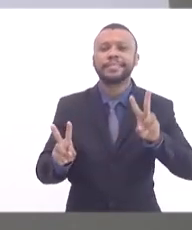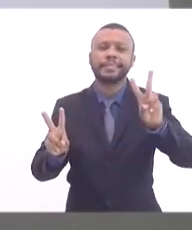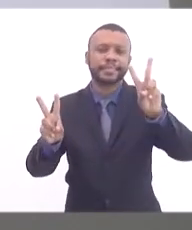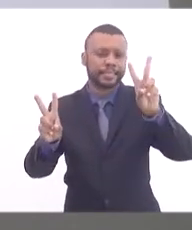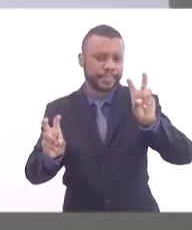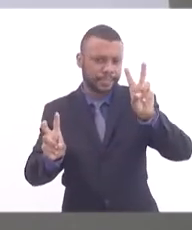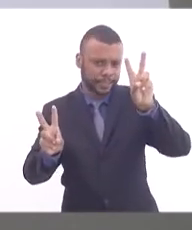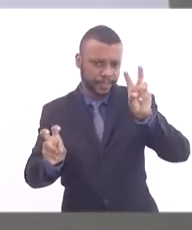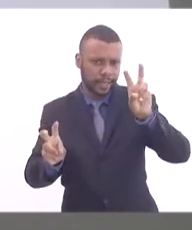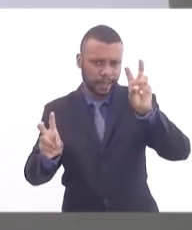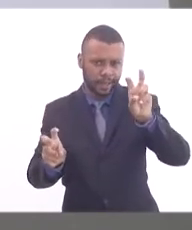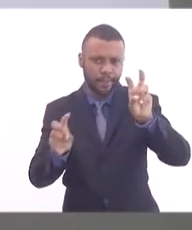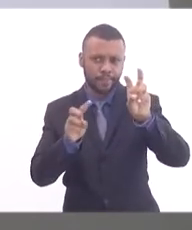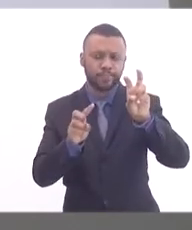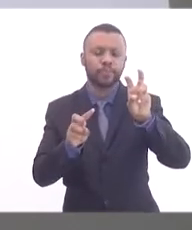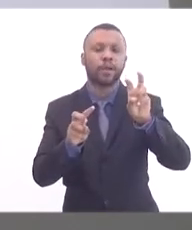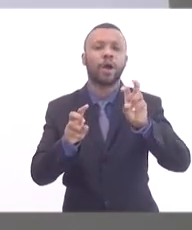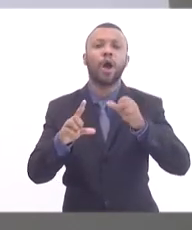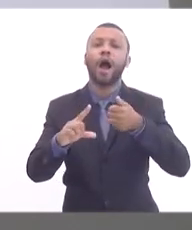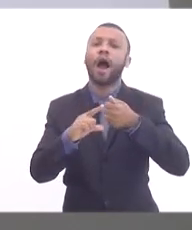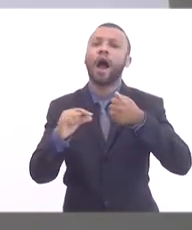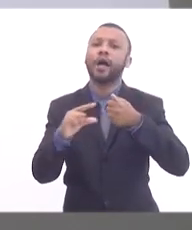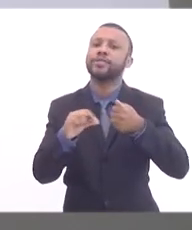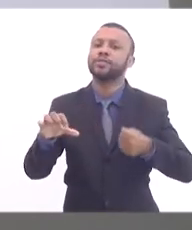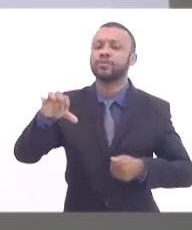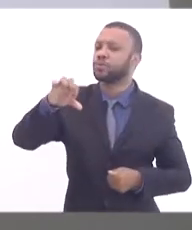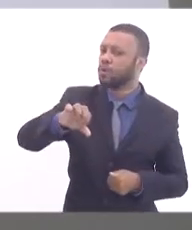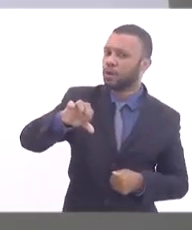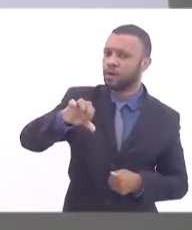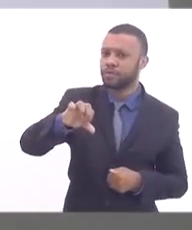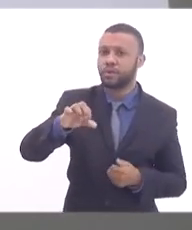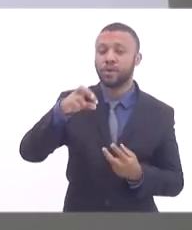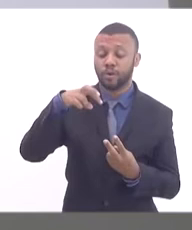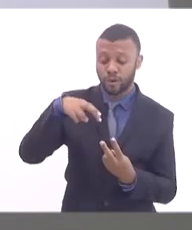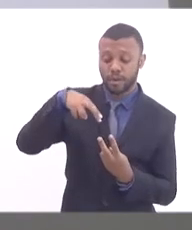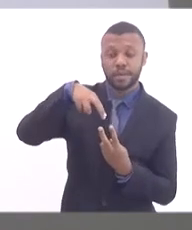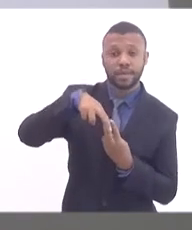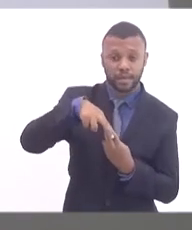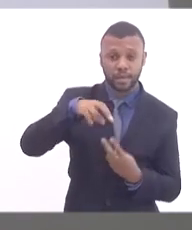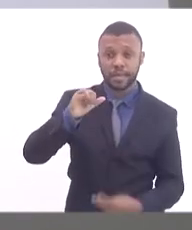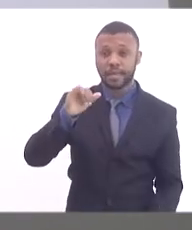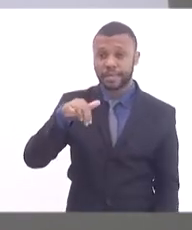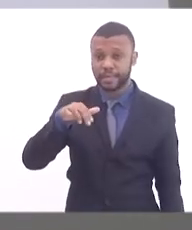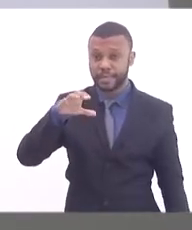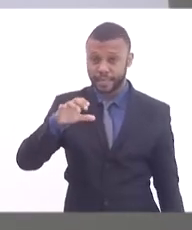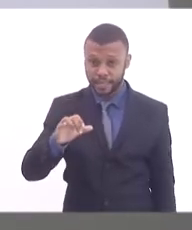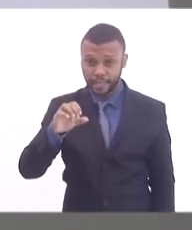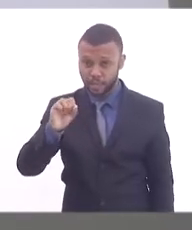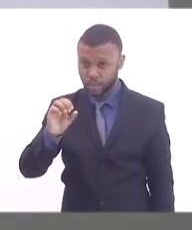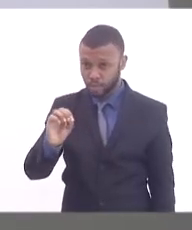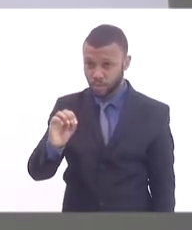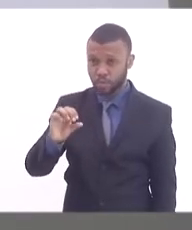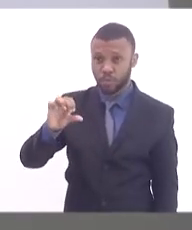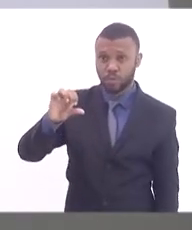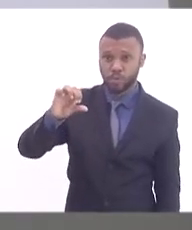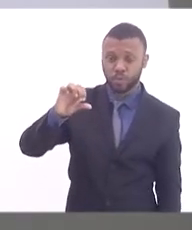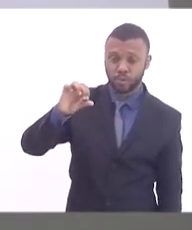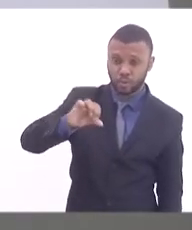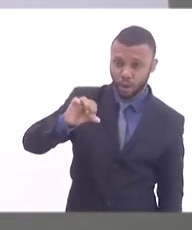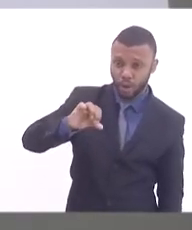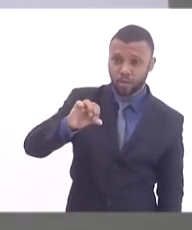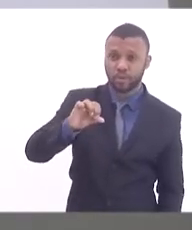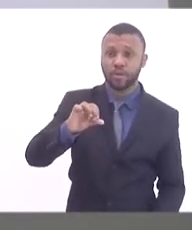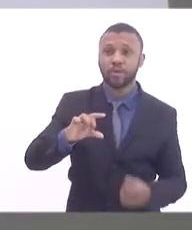lei o artigo nono e o inciso 9 a da lei é 32 e o artigo